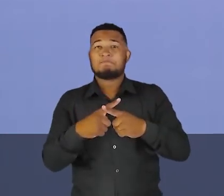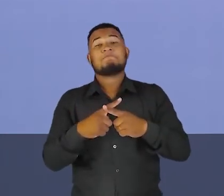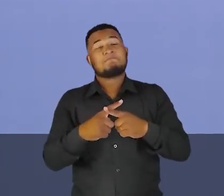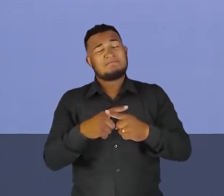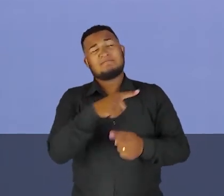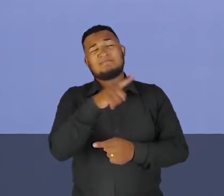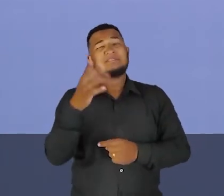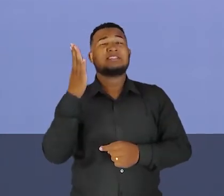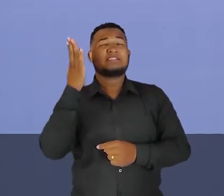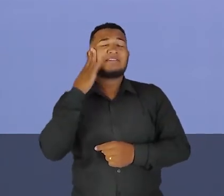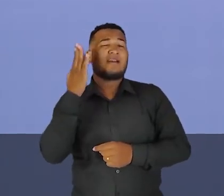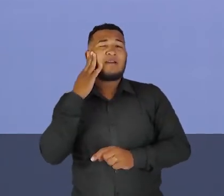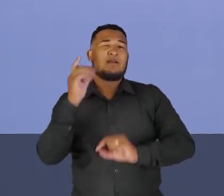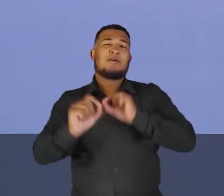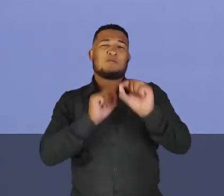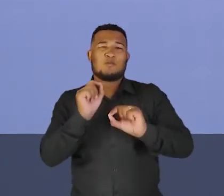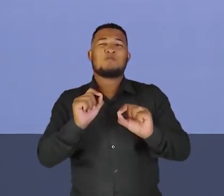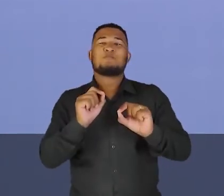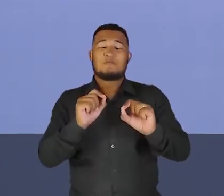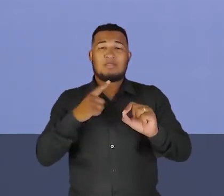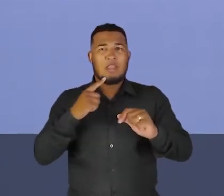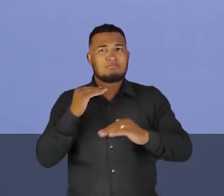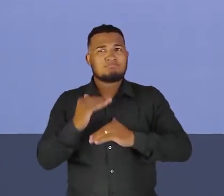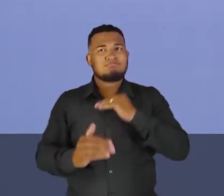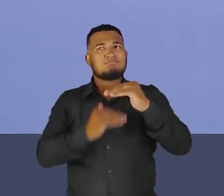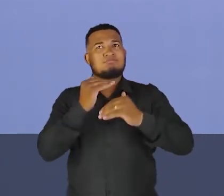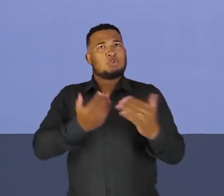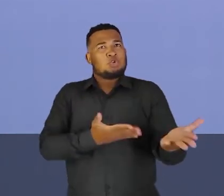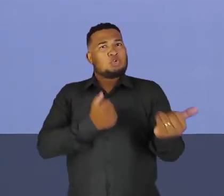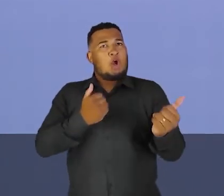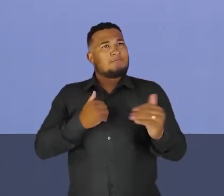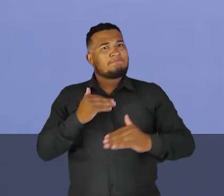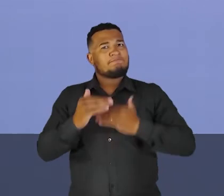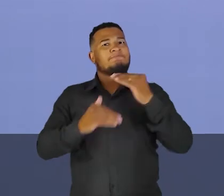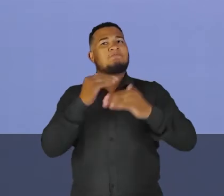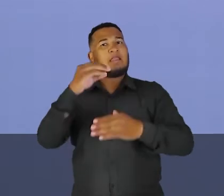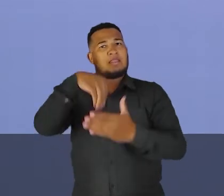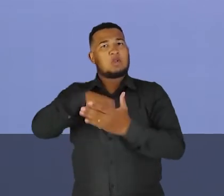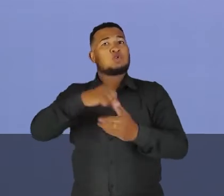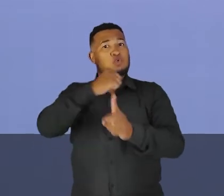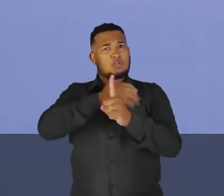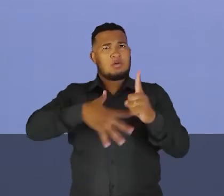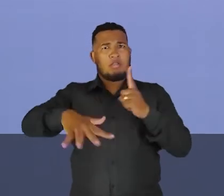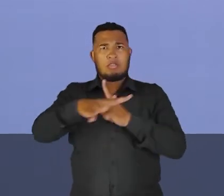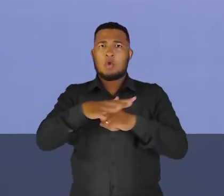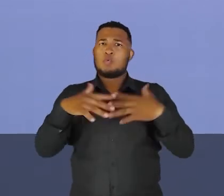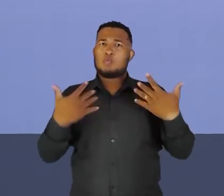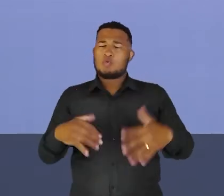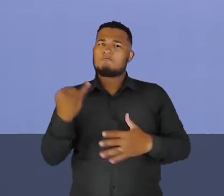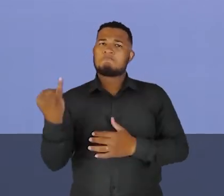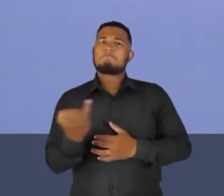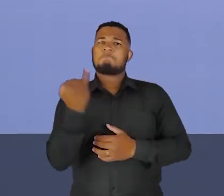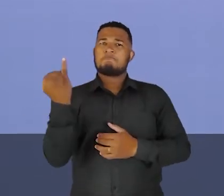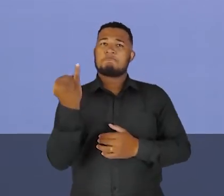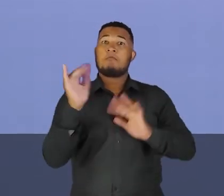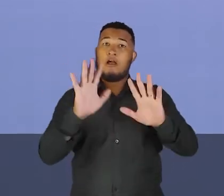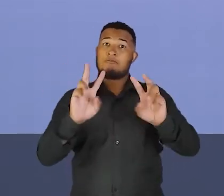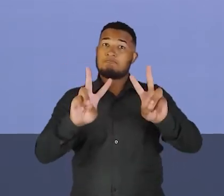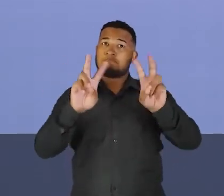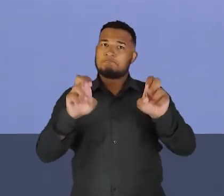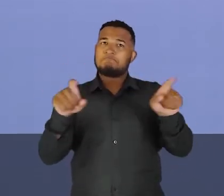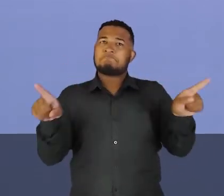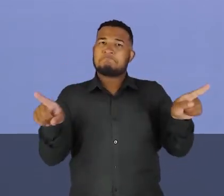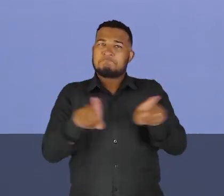gente sabe que toda essa construção dos jovens, né, na sociedade, ela é de muita importância. E por falar nisso também, da